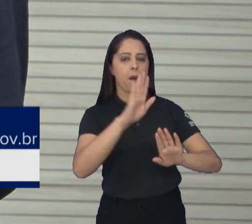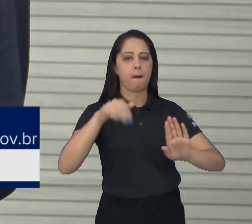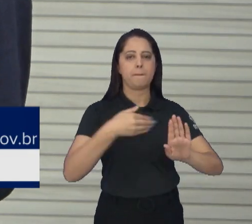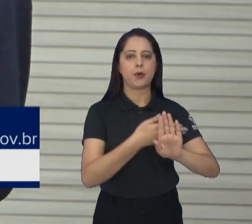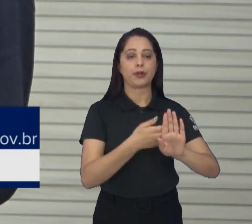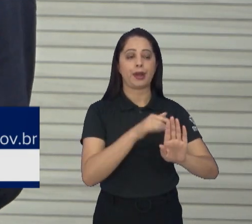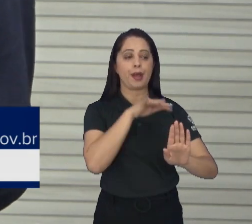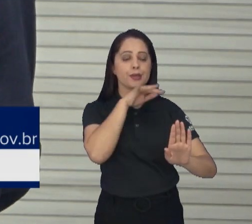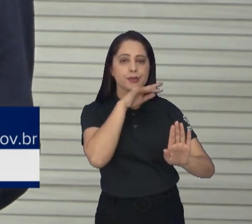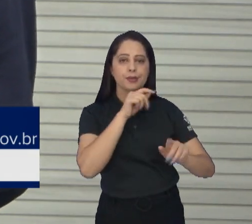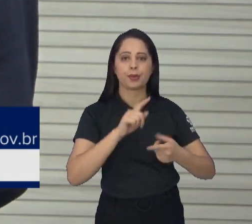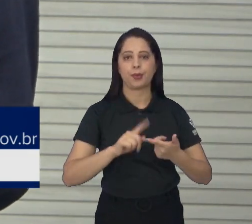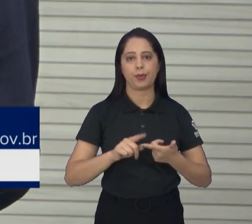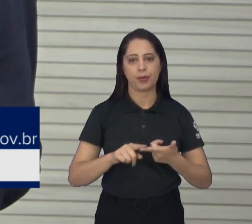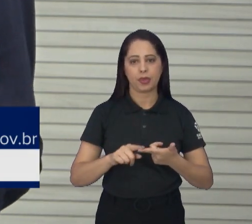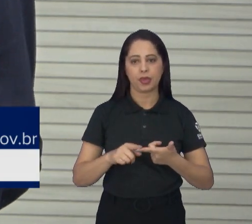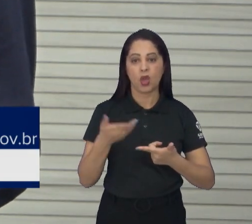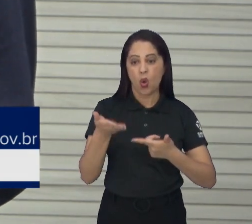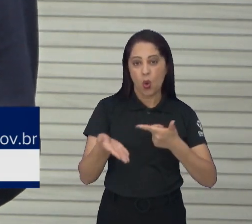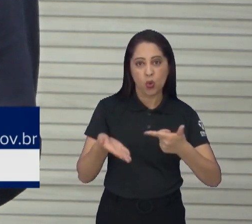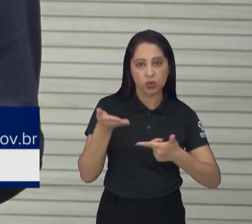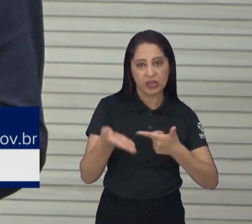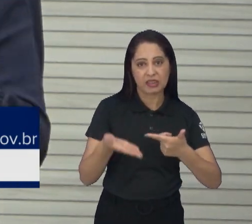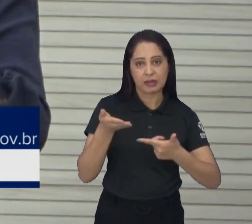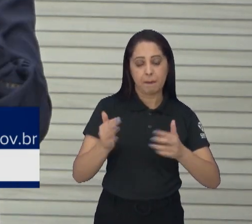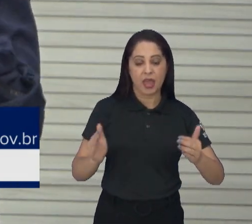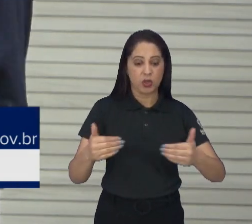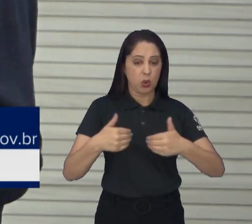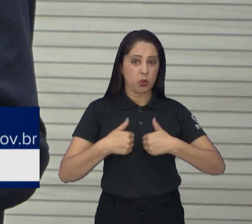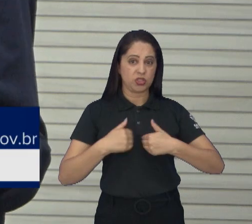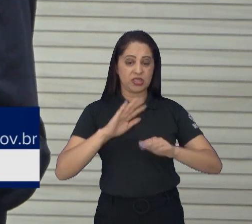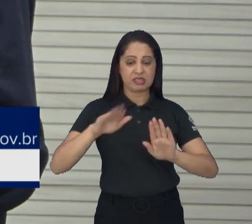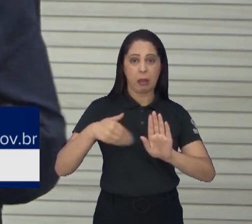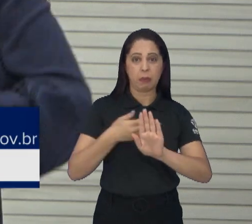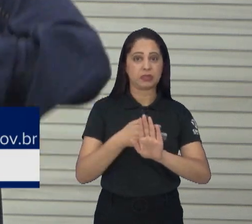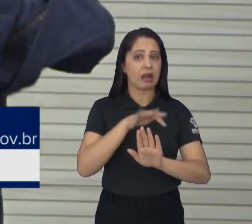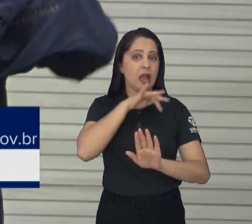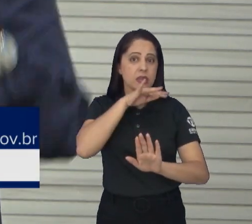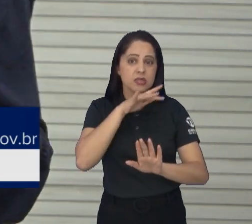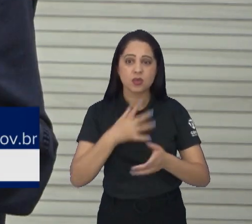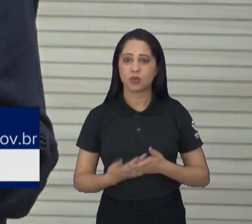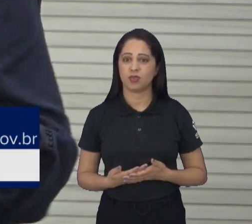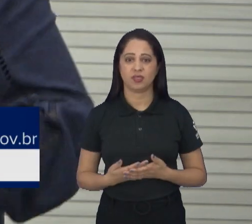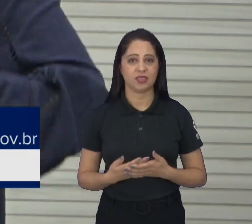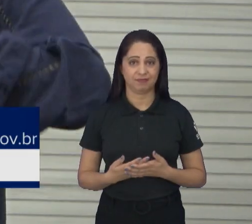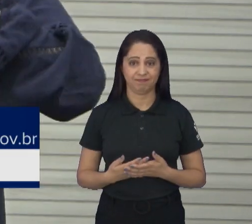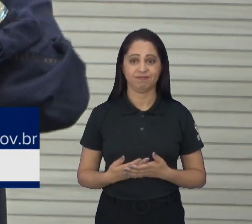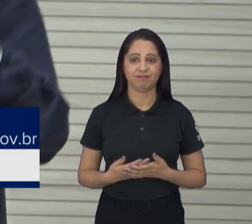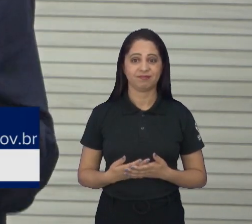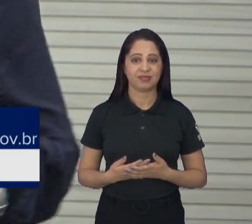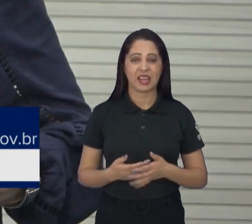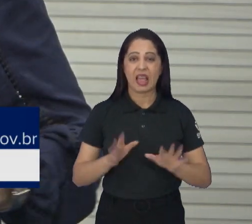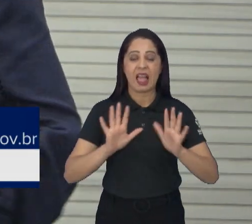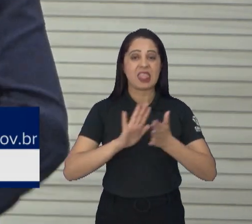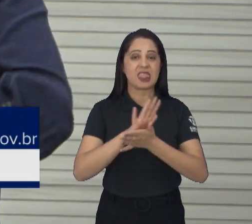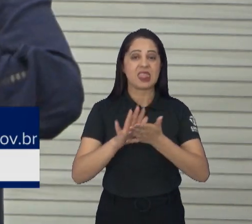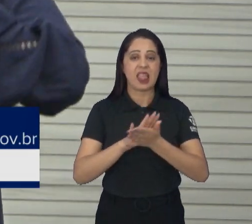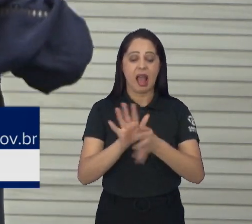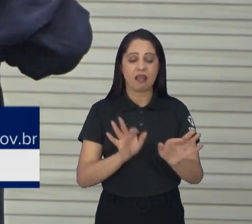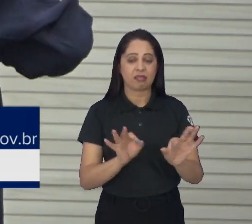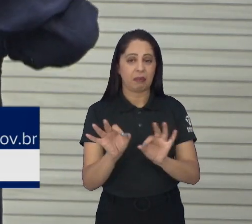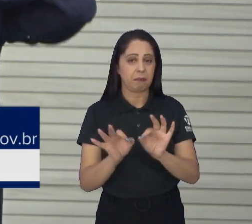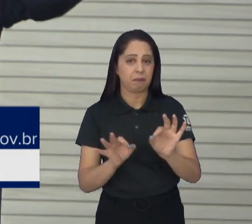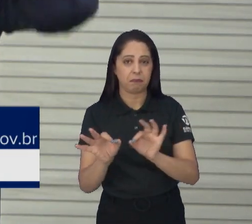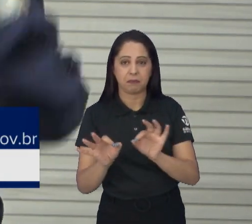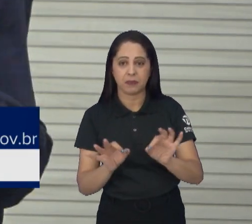essa cidade está dando para autista é para inglês ver, que não tem nada. Não tem nada planejado, não tem